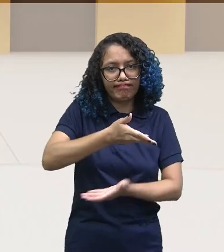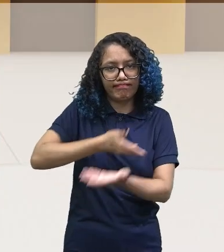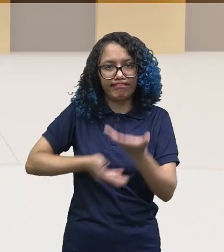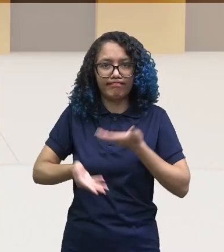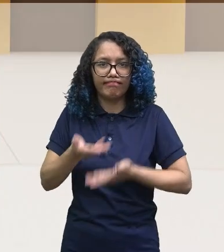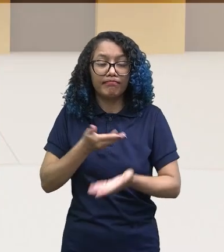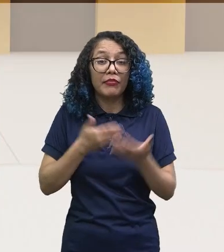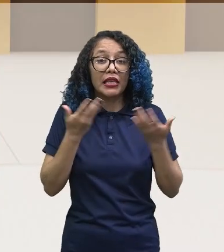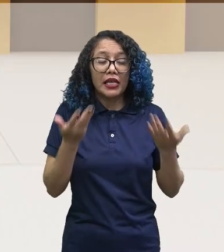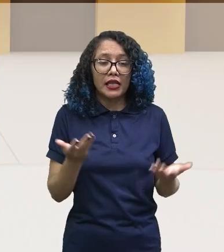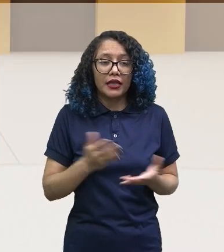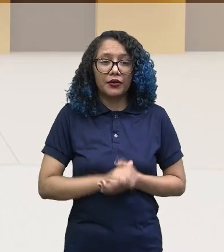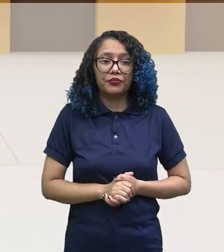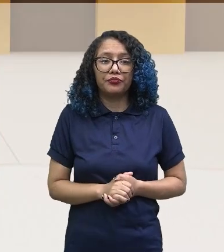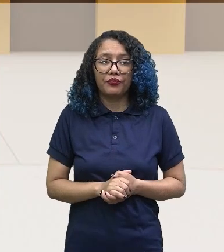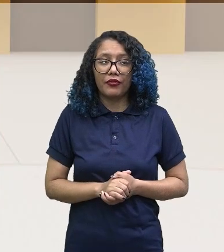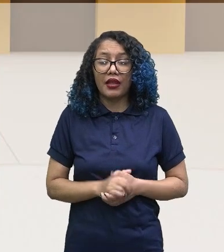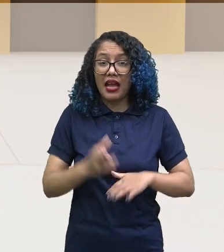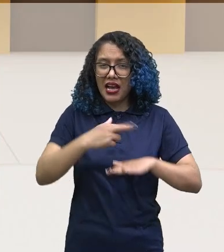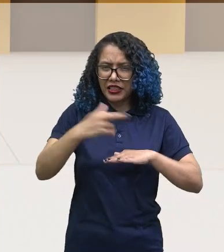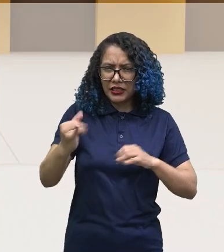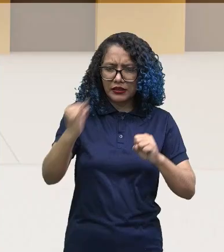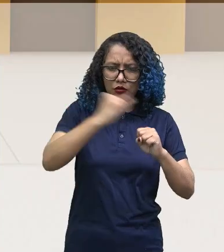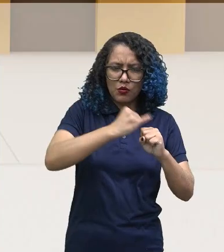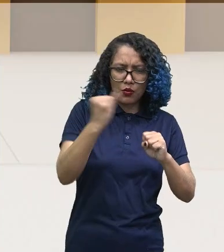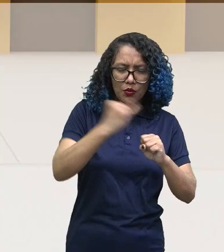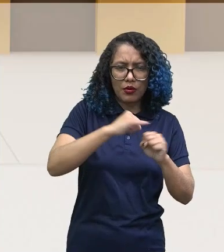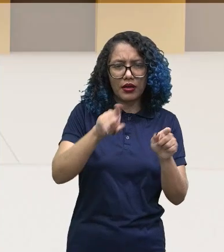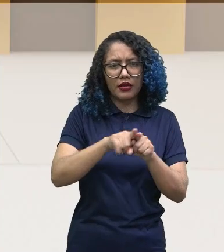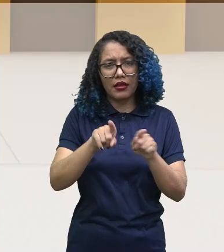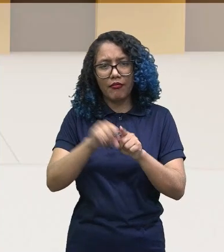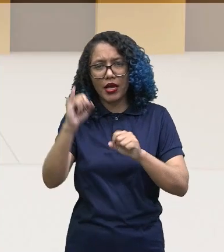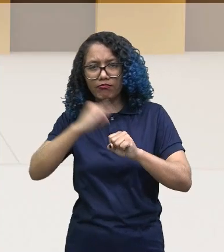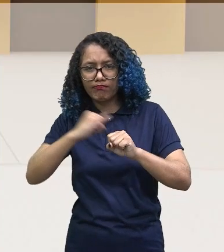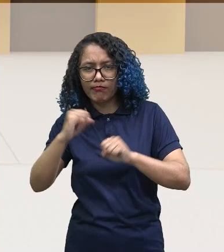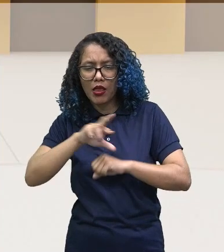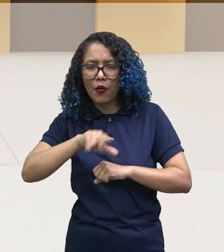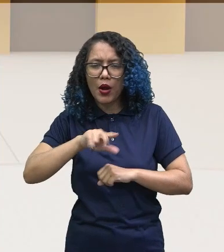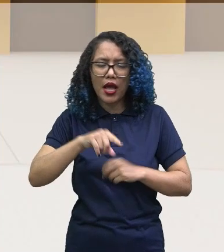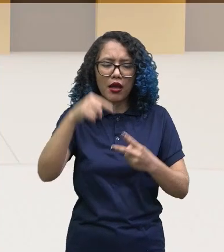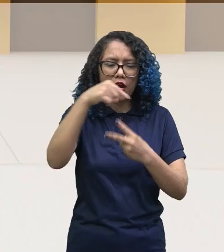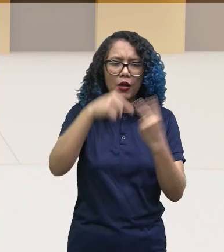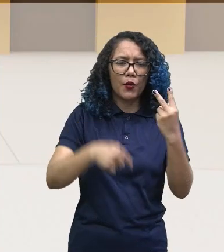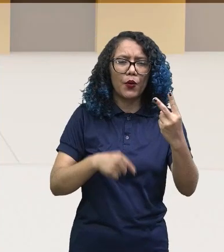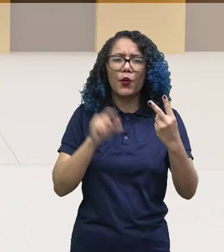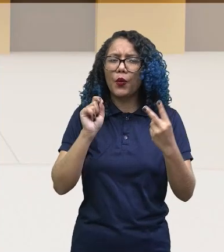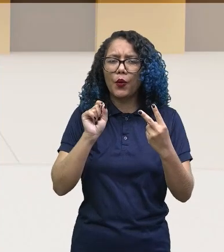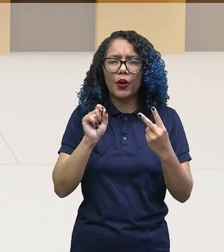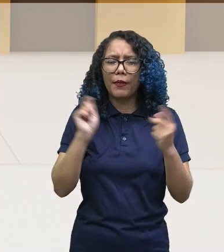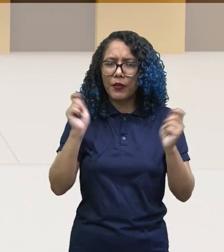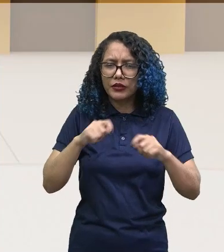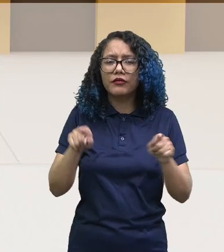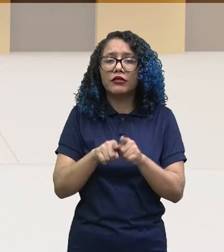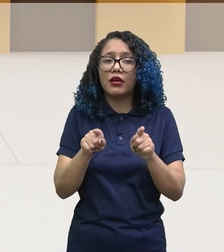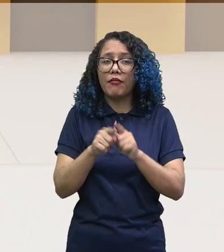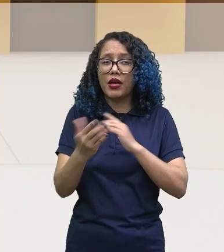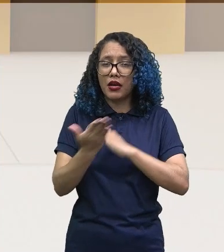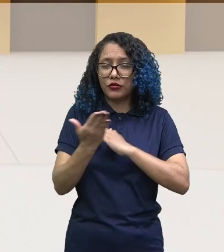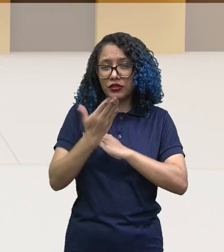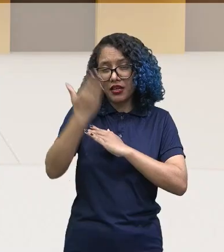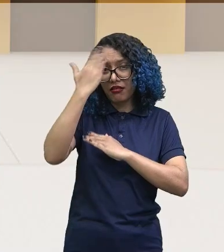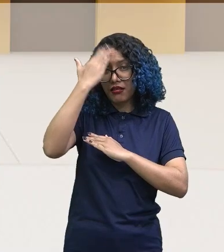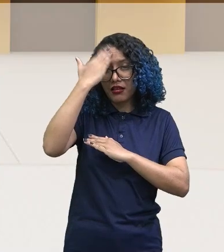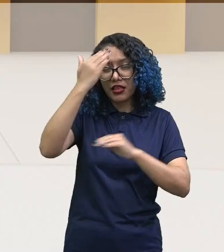radiação ionizante e não ionizante, que foi essa que também foi apresentada no vídeo, né? Ajuda a gente aí a compreender a essas